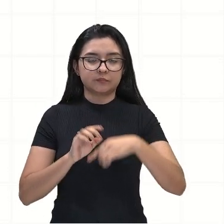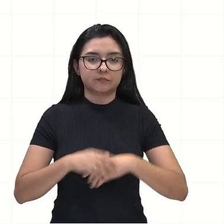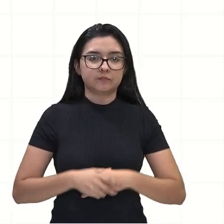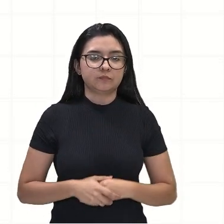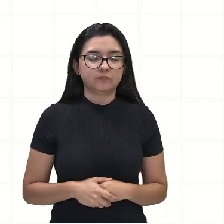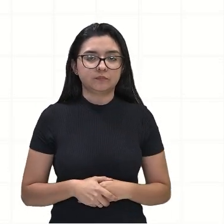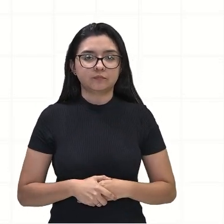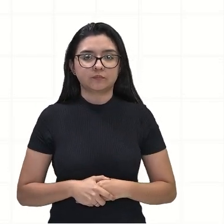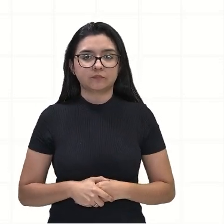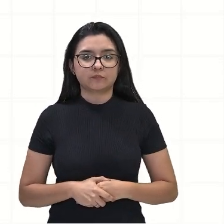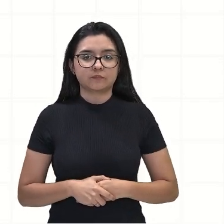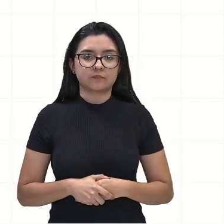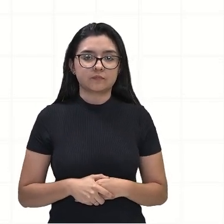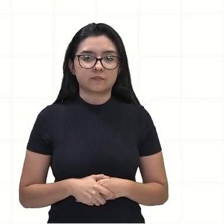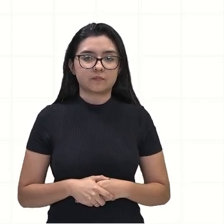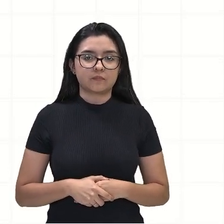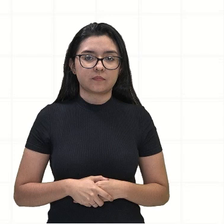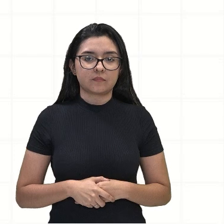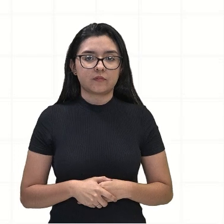denominador.